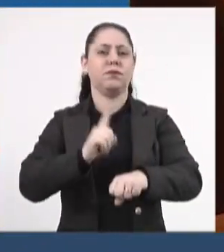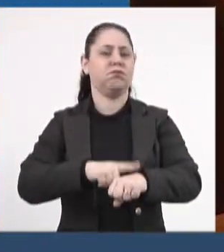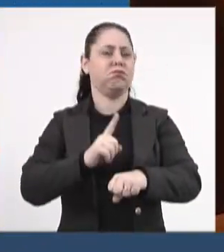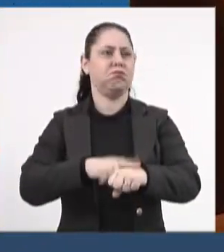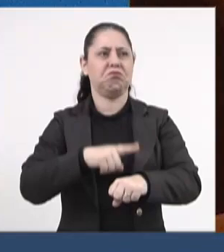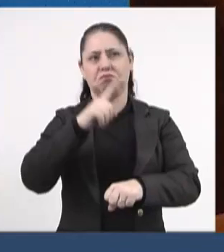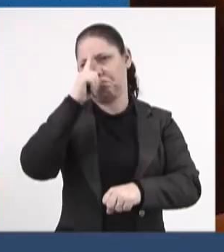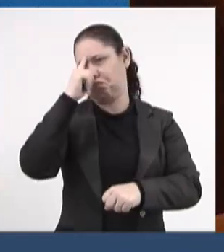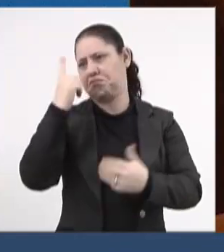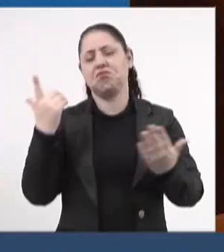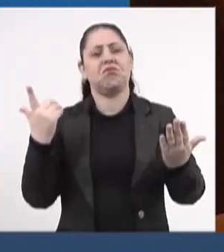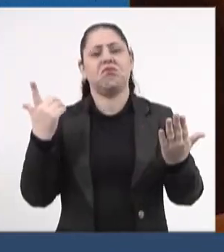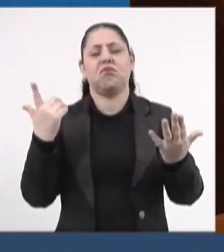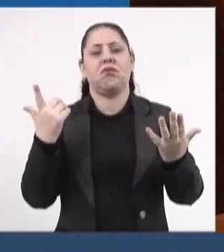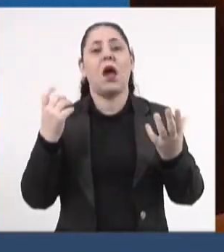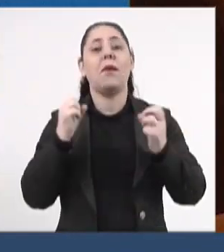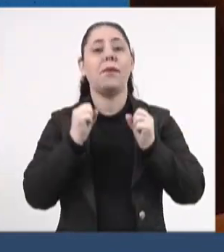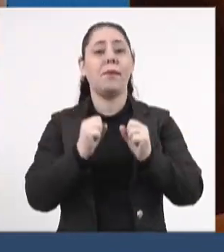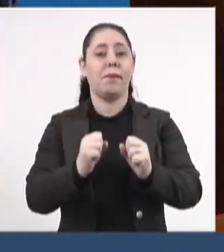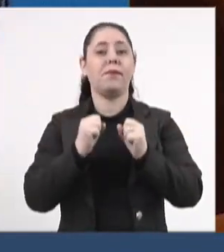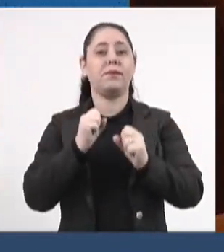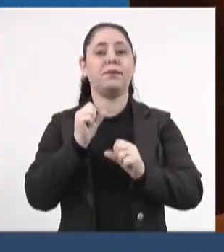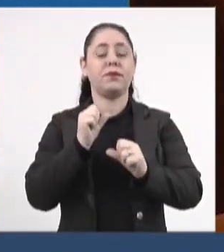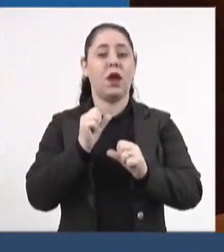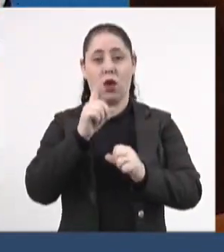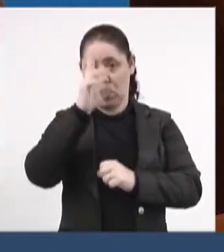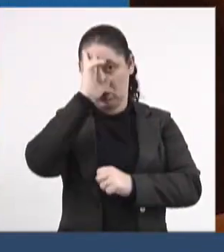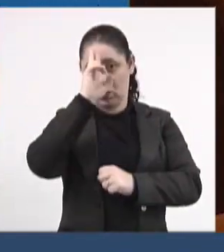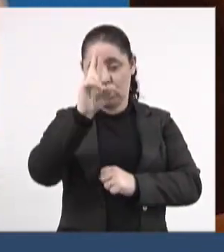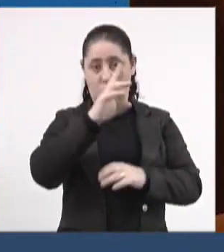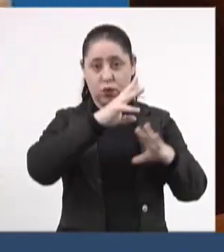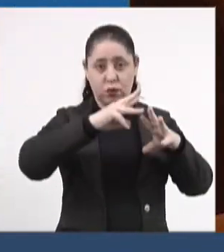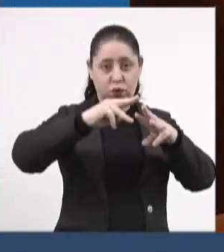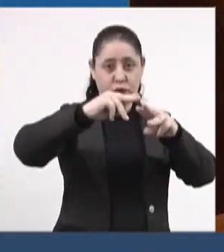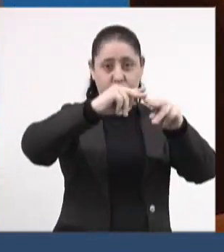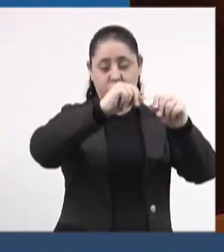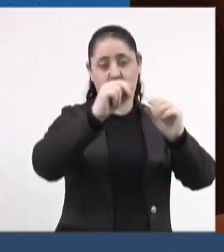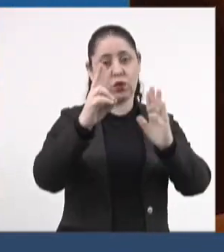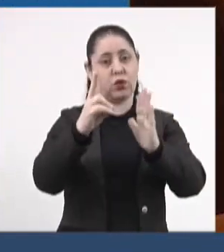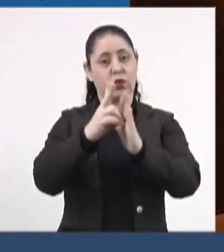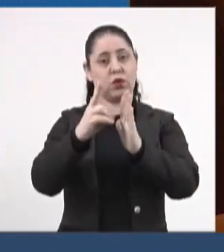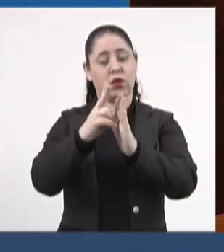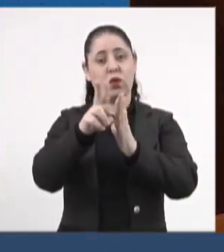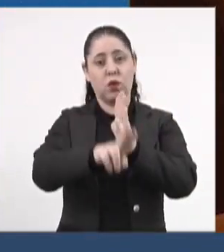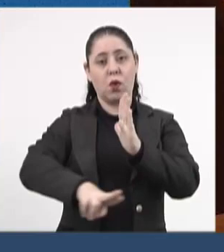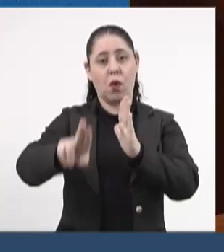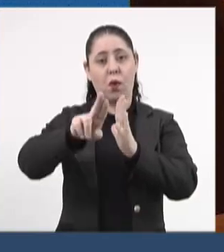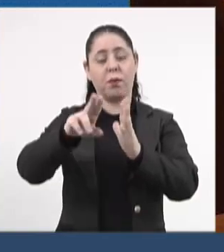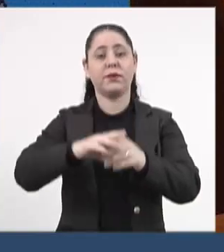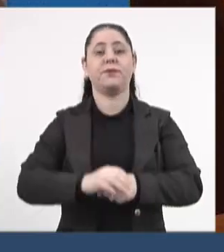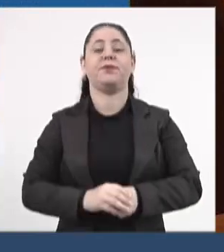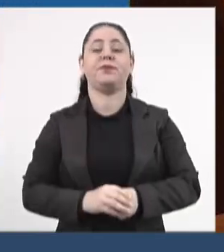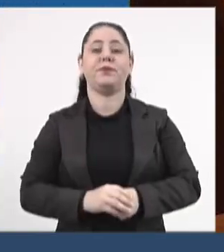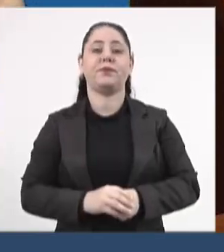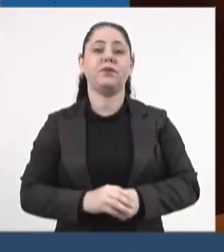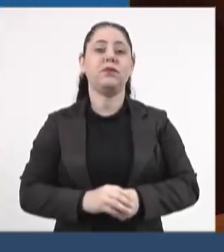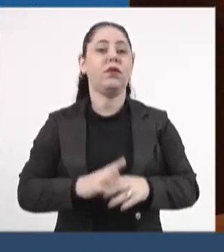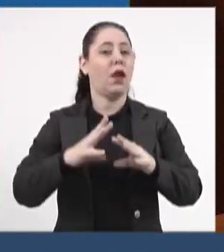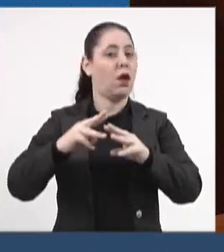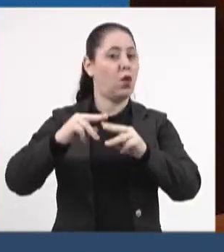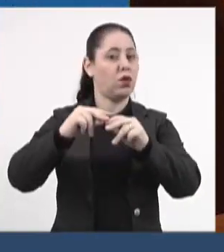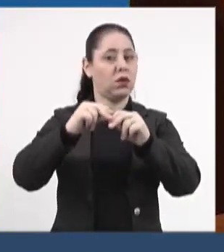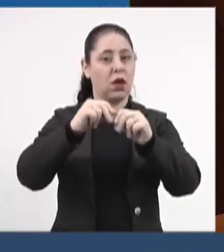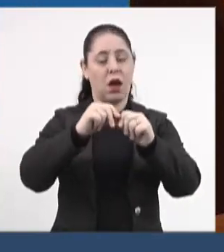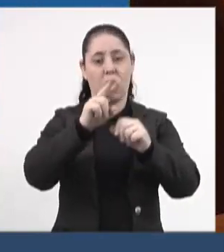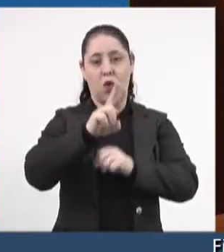hora que ele bem entender, ele é dono das terras que os índios ocupam. As terras